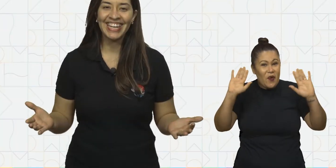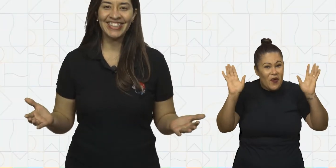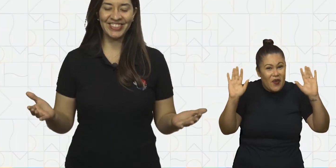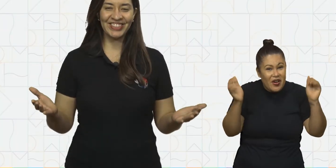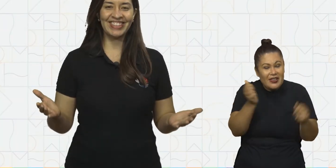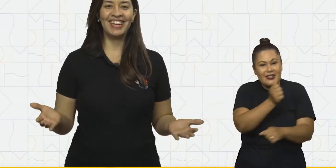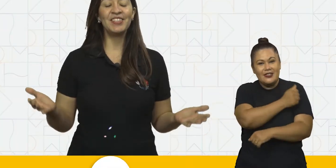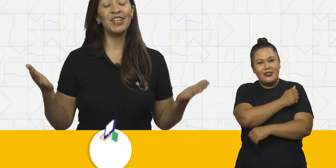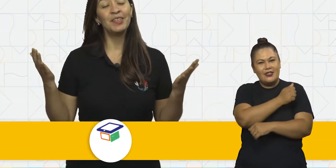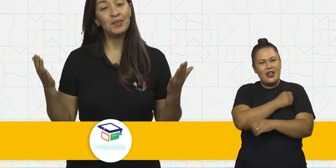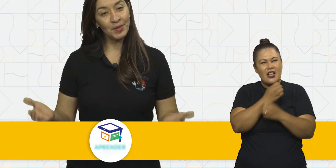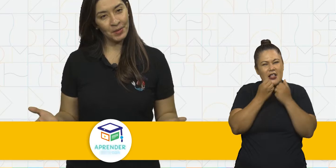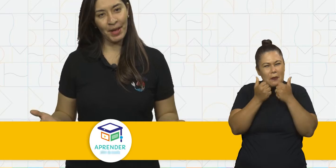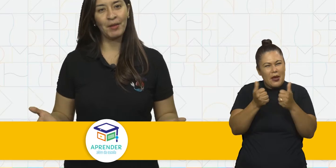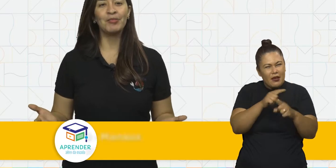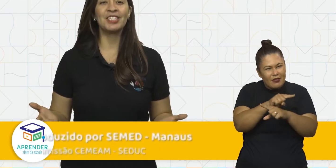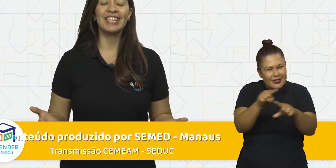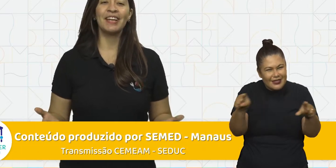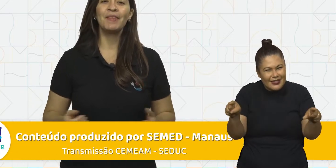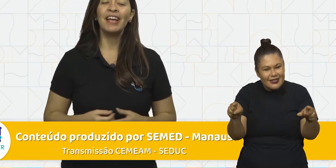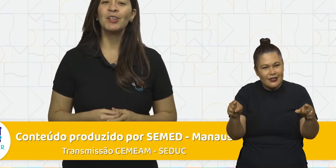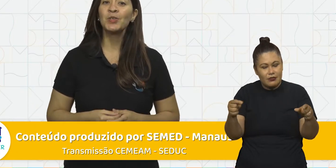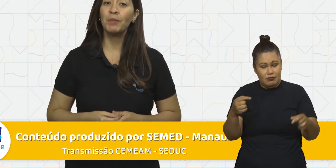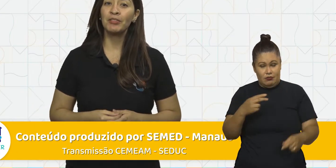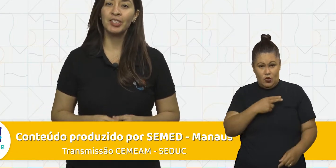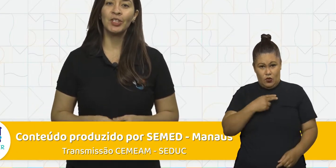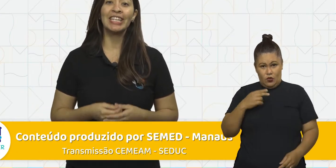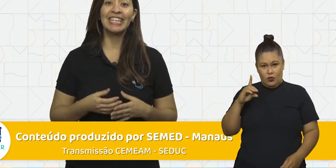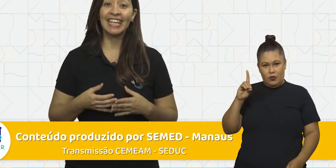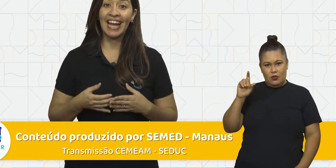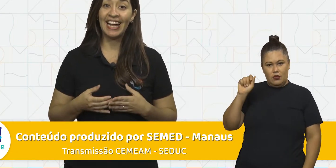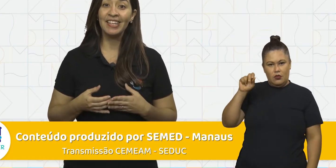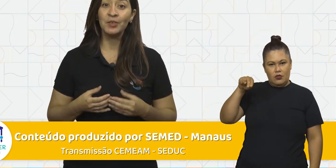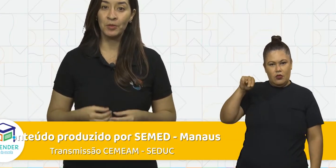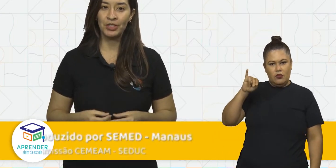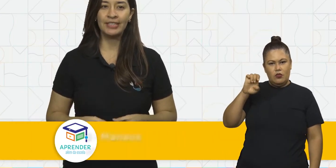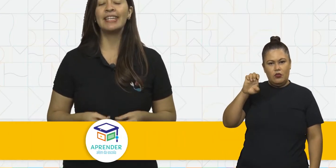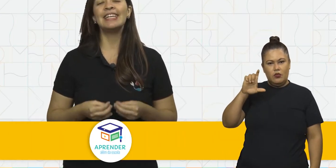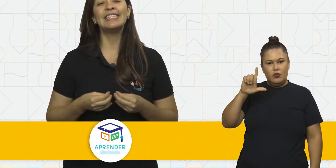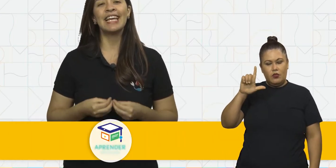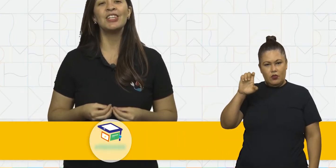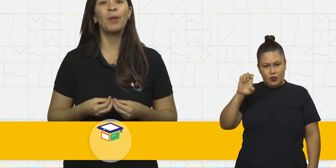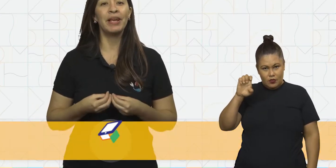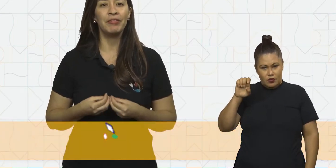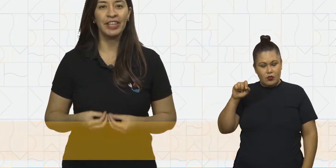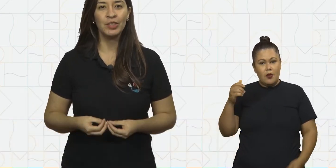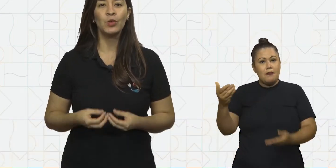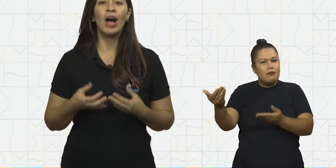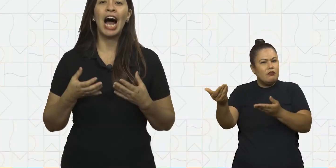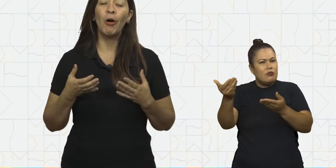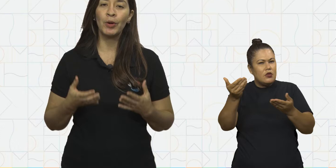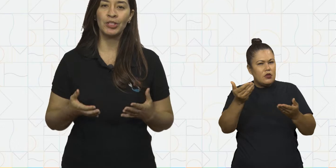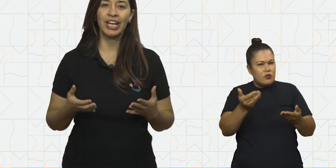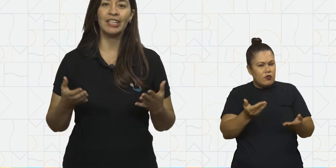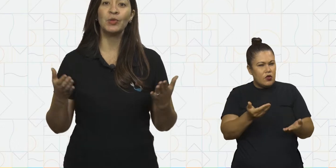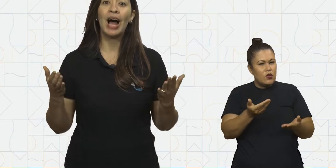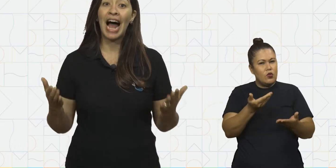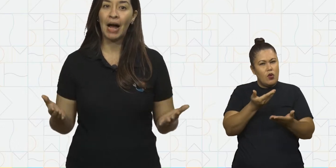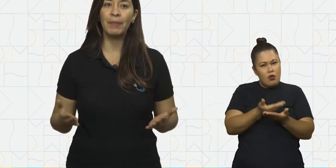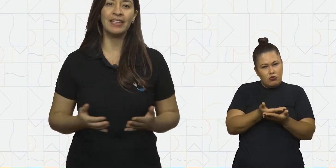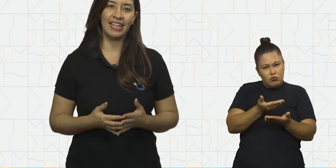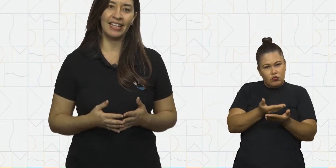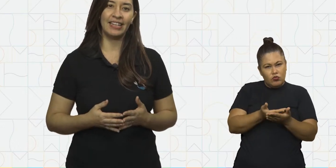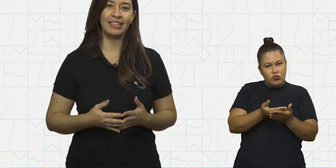Oi, oi, querido estudante, tudo bem com você? Eu sou a professora Daniele Nunes. Seja bem-vindo ao